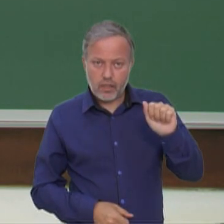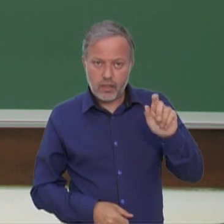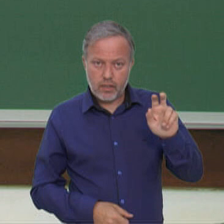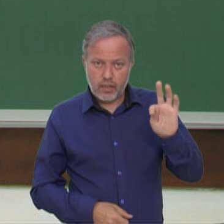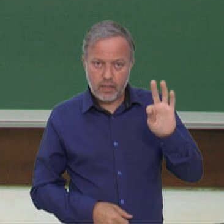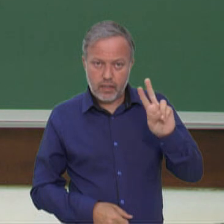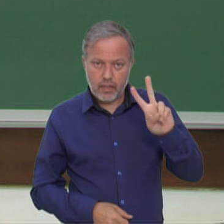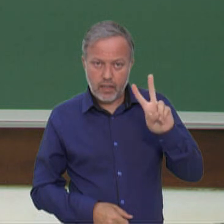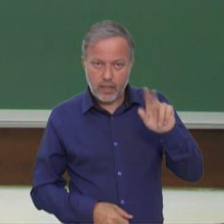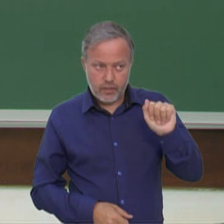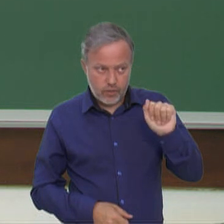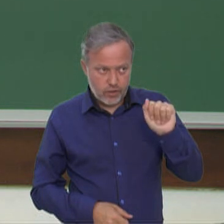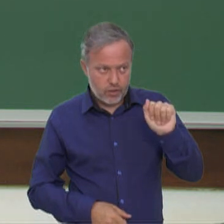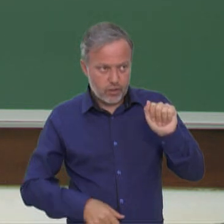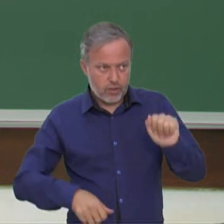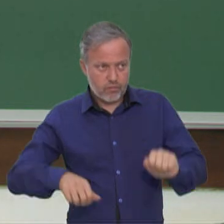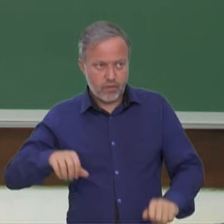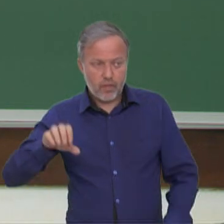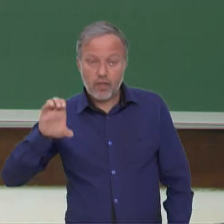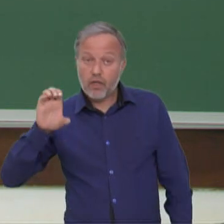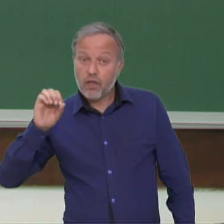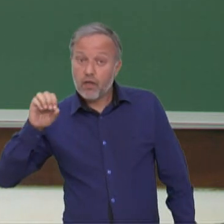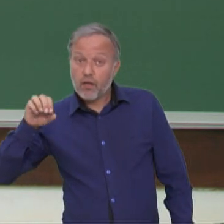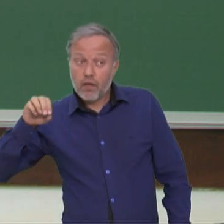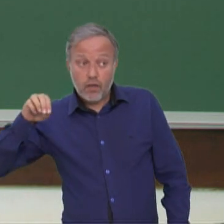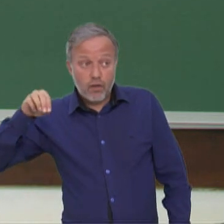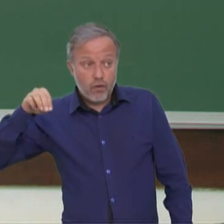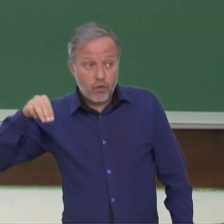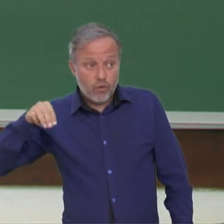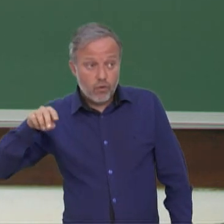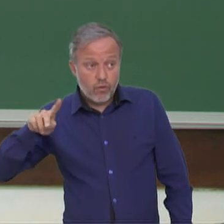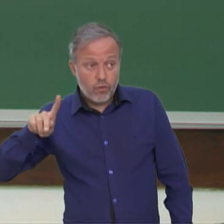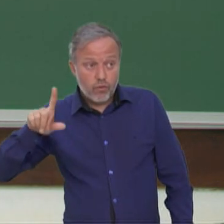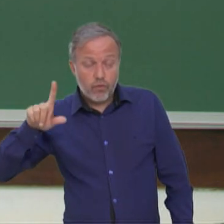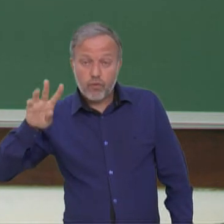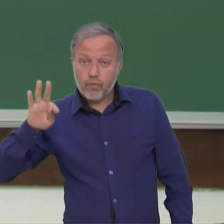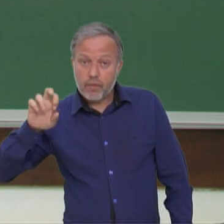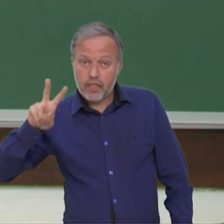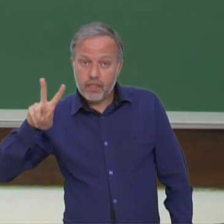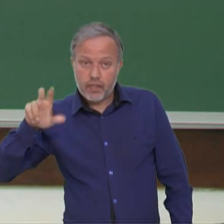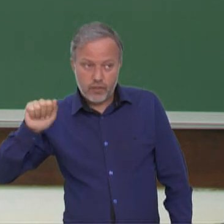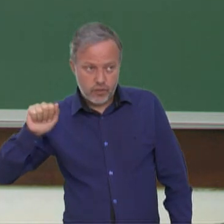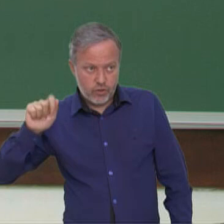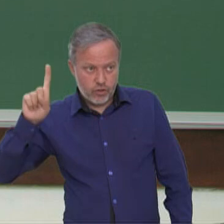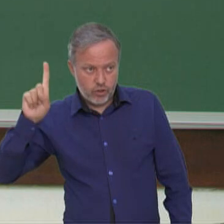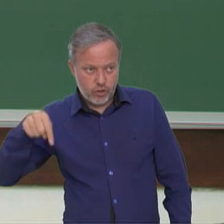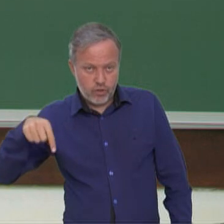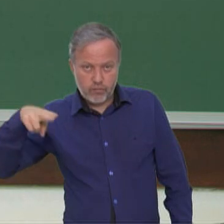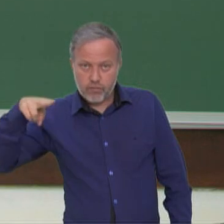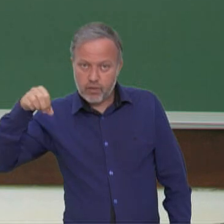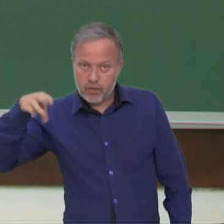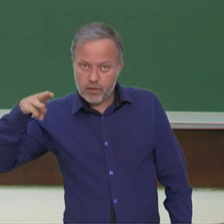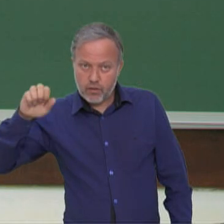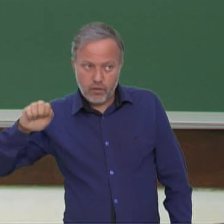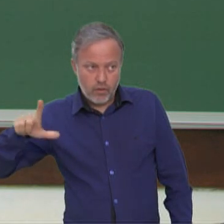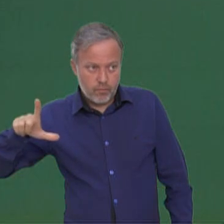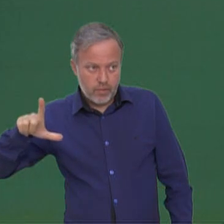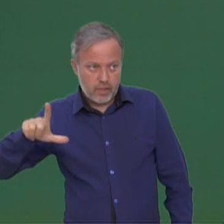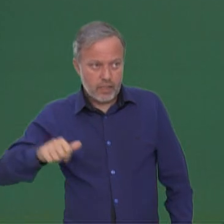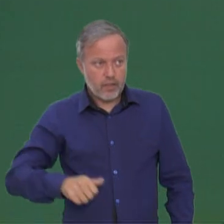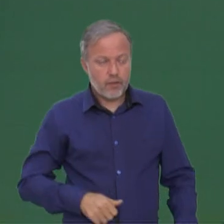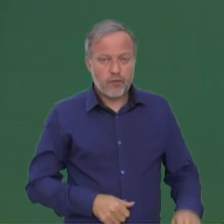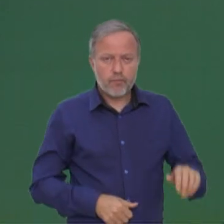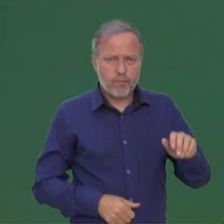Oração subordinada substantiva, porque todas elas vão receber esta mesma classificação anterior, certo?